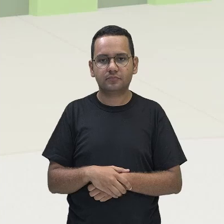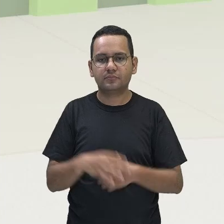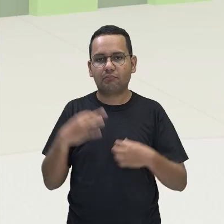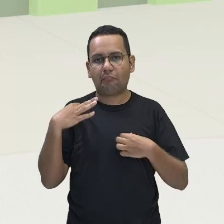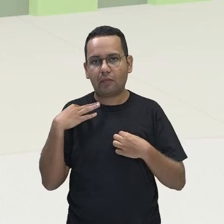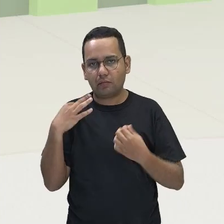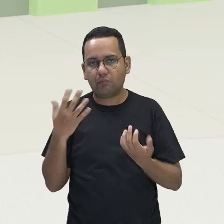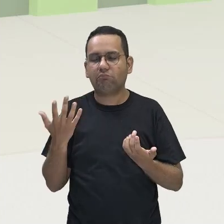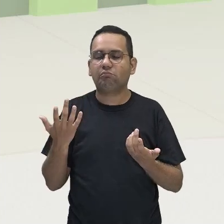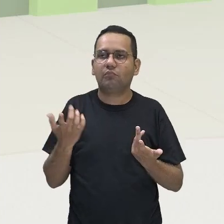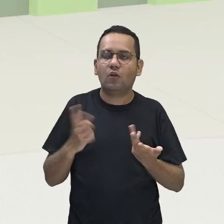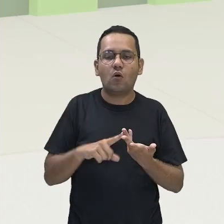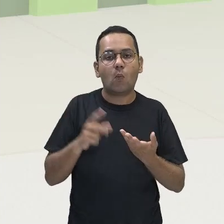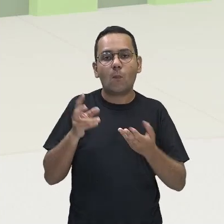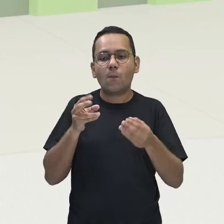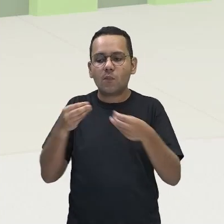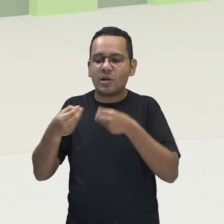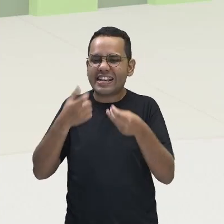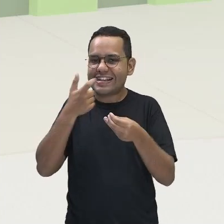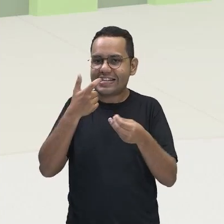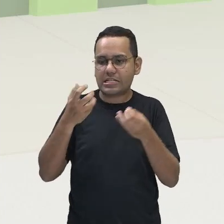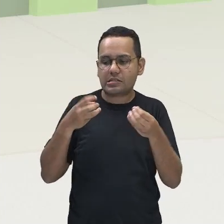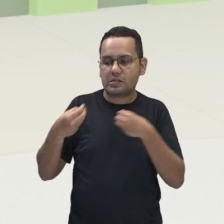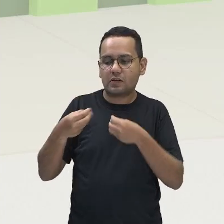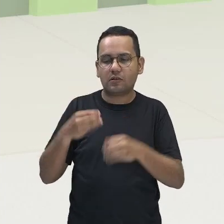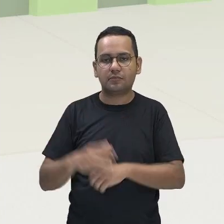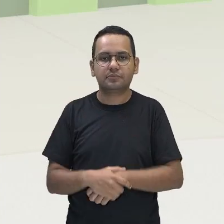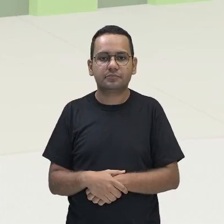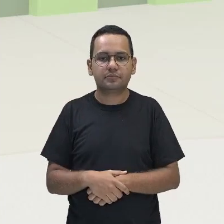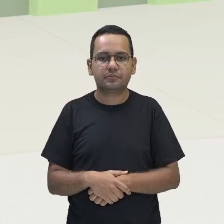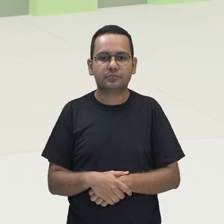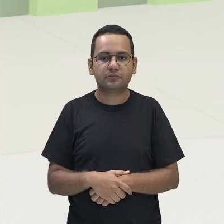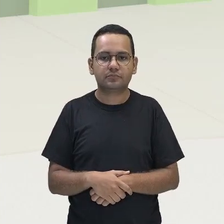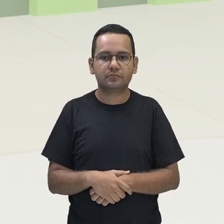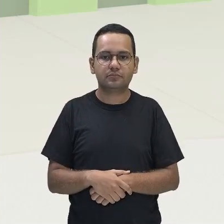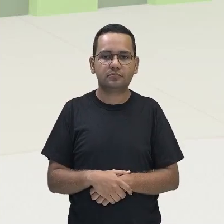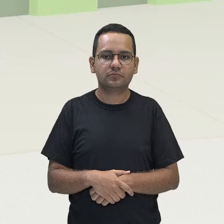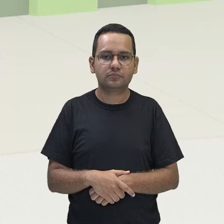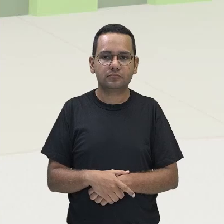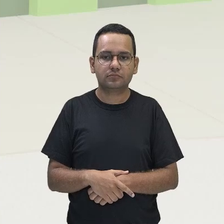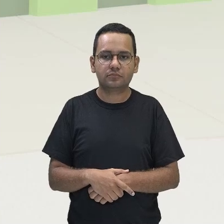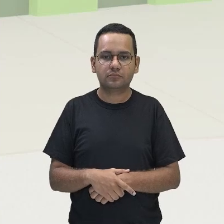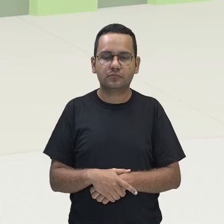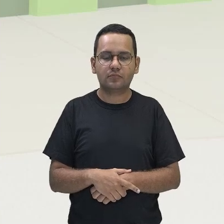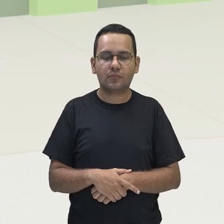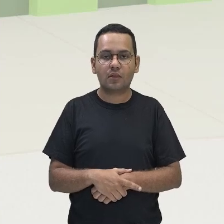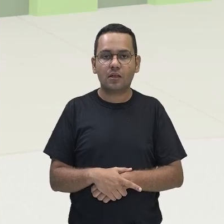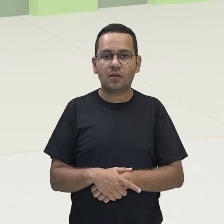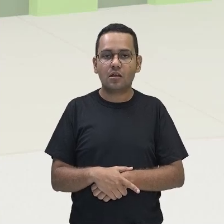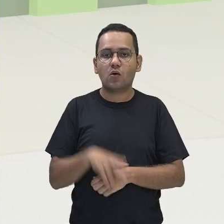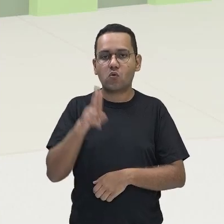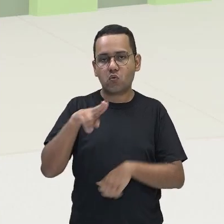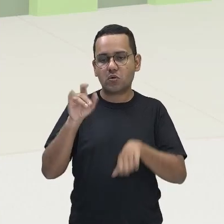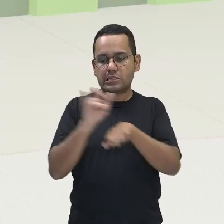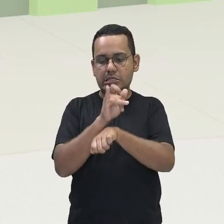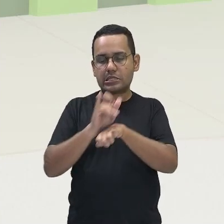que hoje em dia, né, as ações sustentáveis exigem